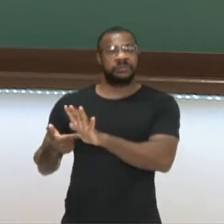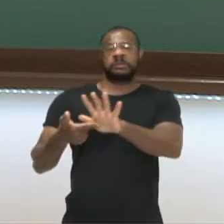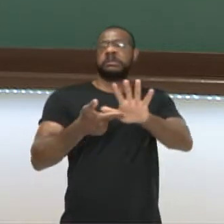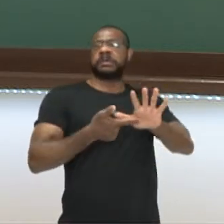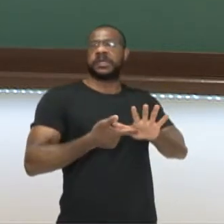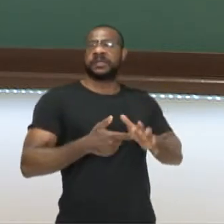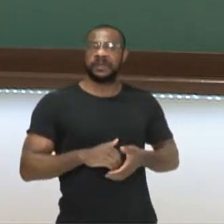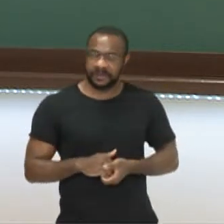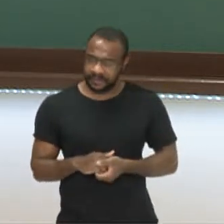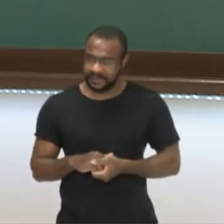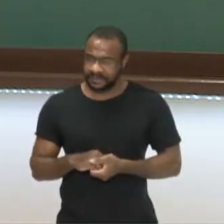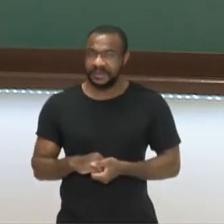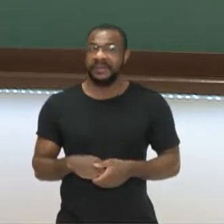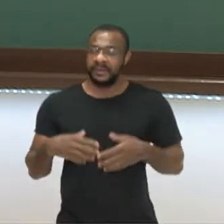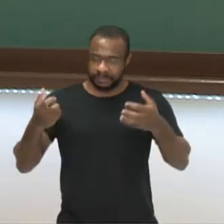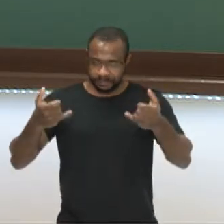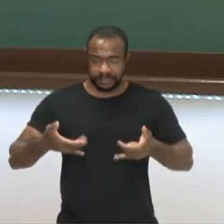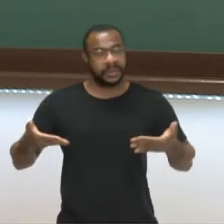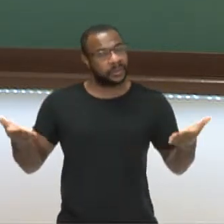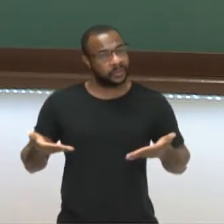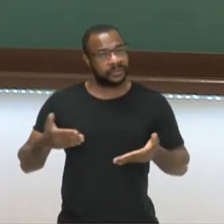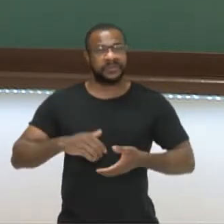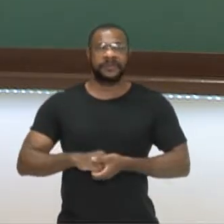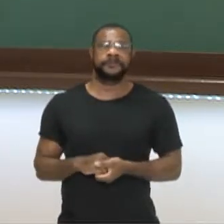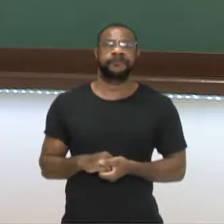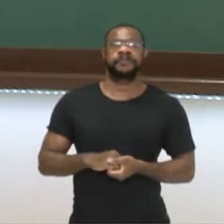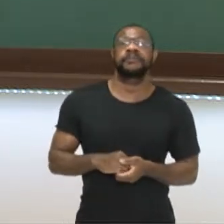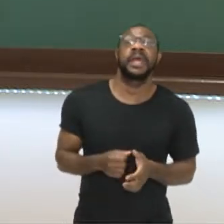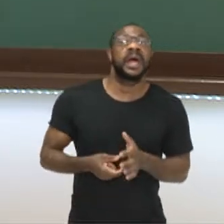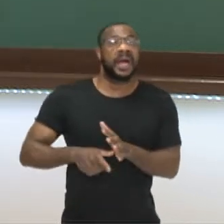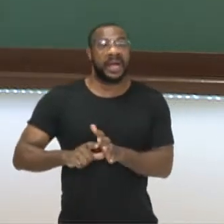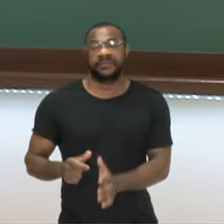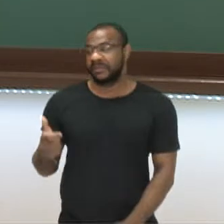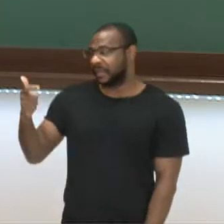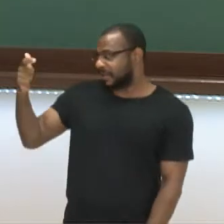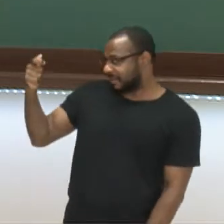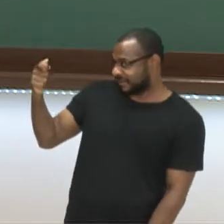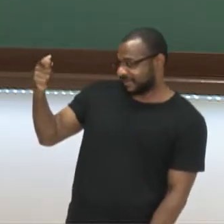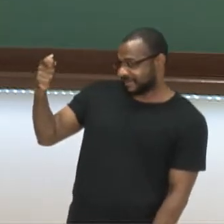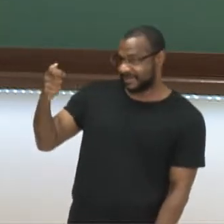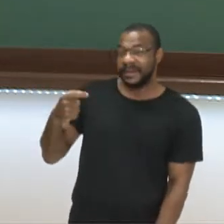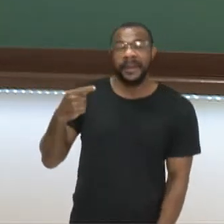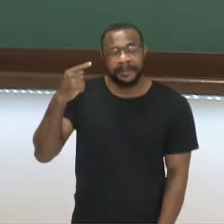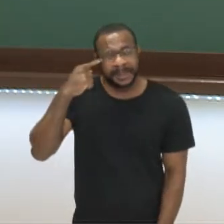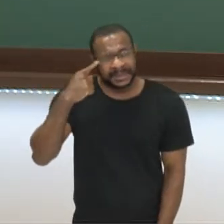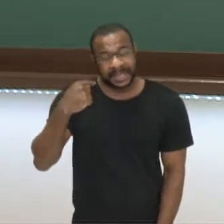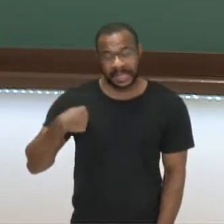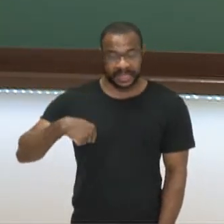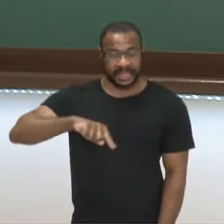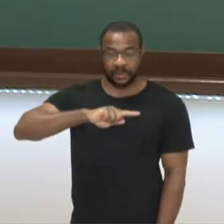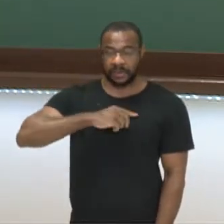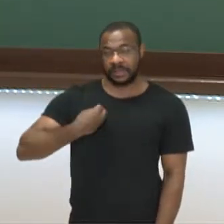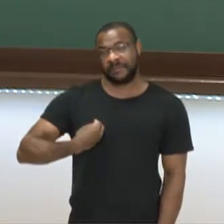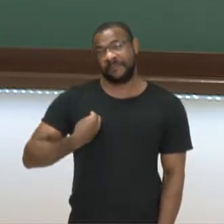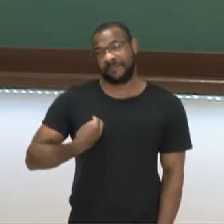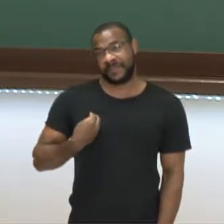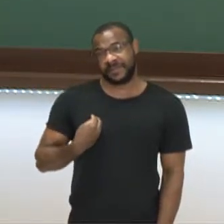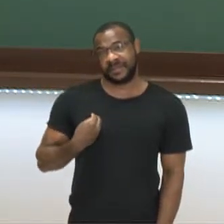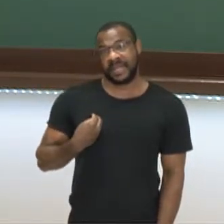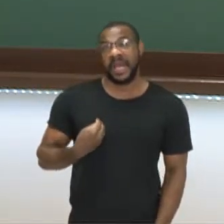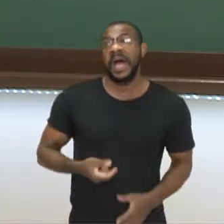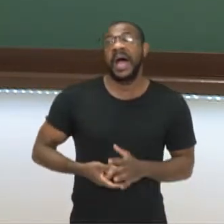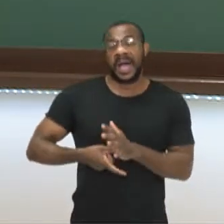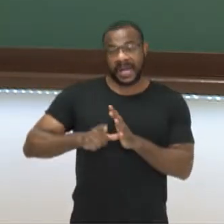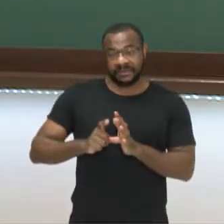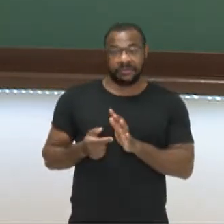pessoas. Esse é um pouco do que nós vamos conversar hoje. Então, antes da selfie, vamos pensar em nós mesmos. Antes de mostrarmos para o mundo o que